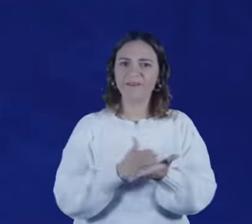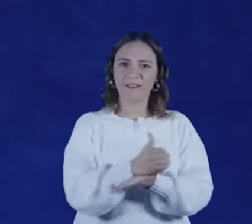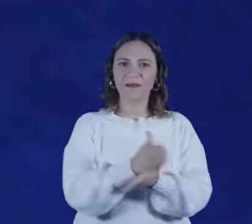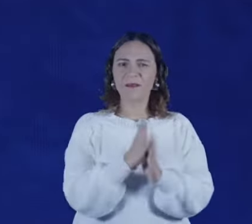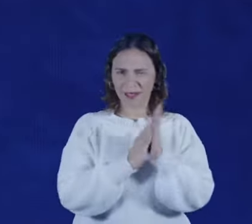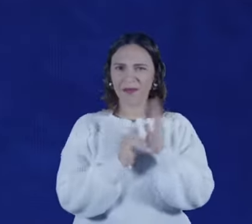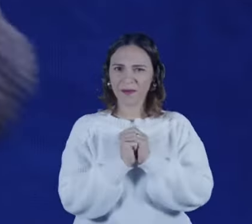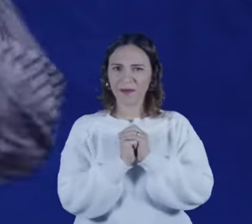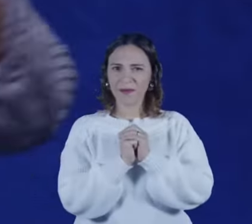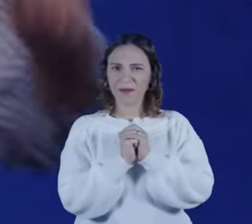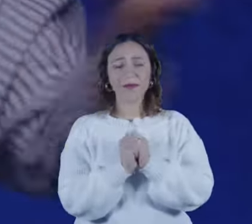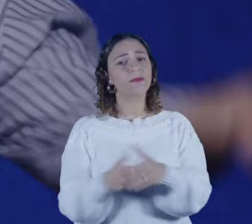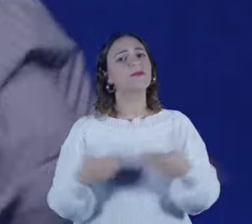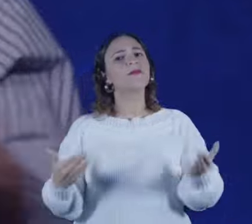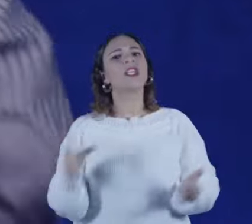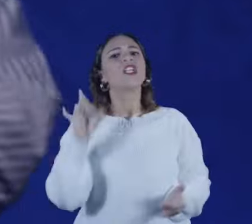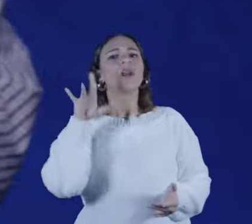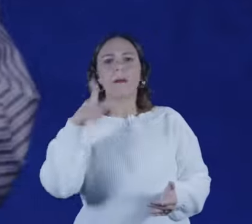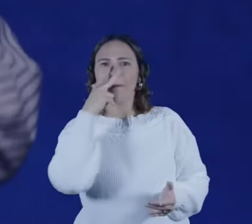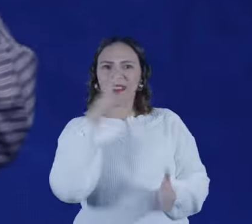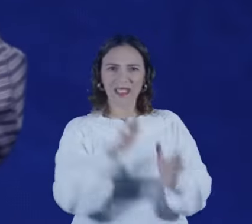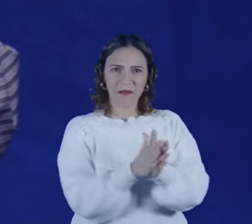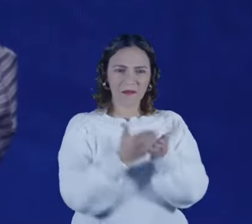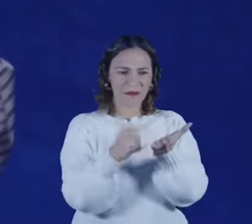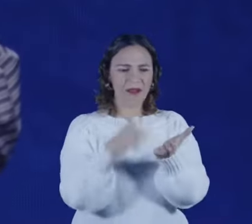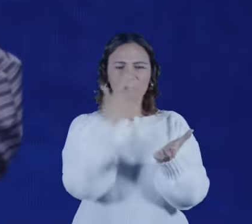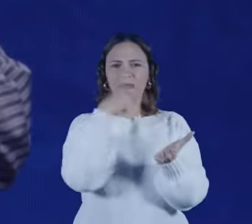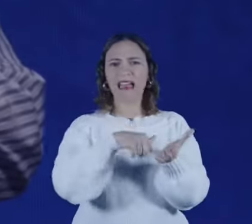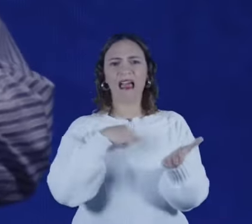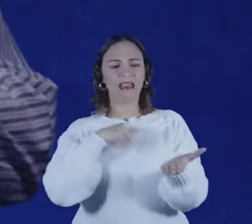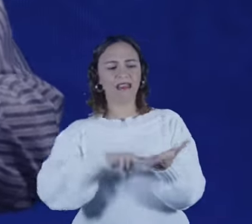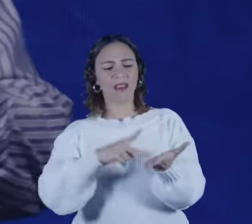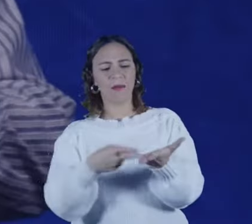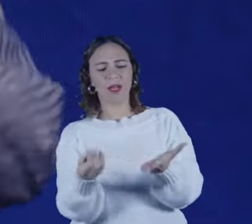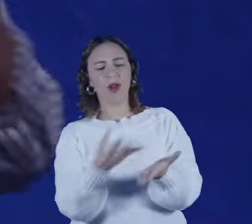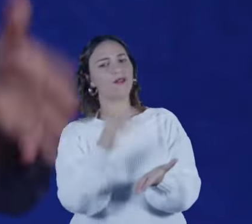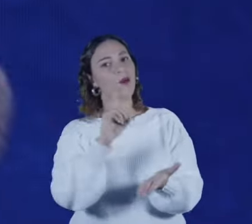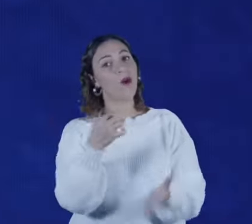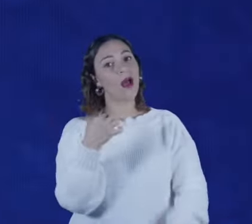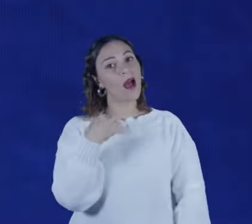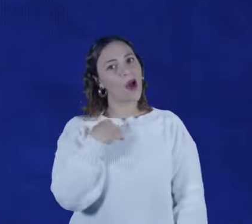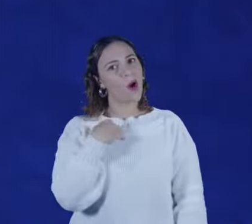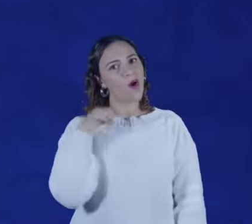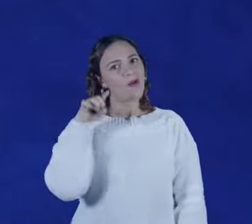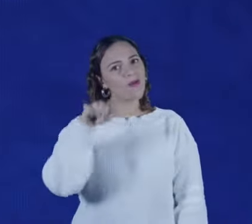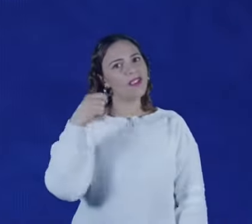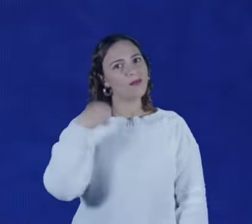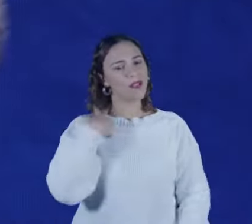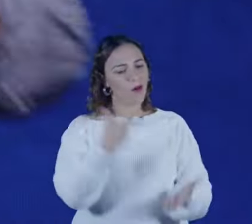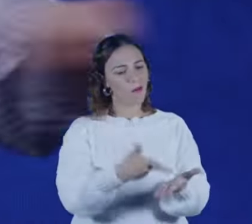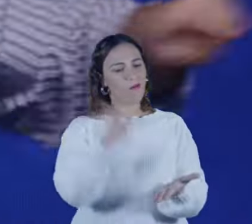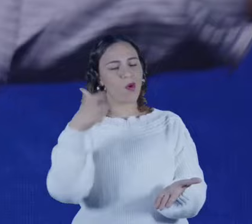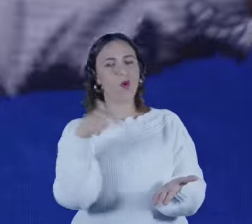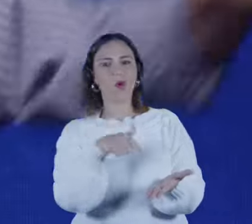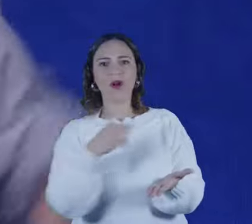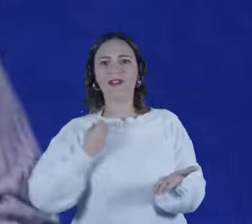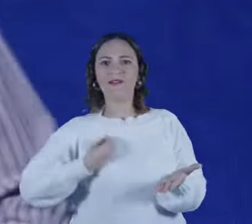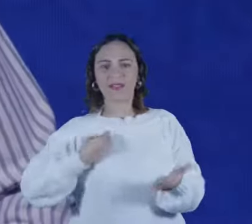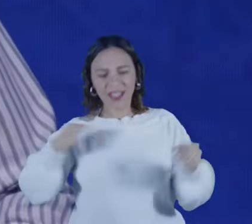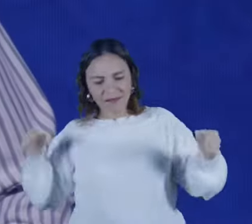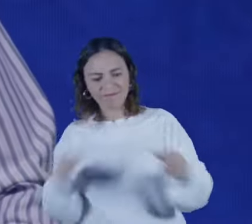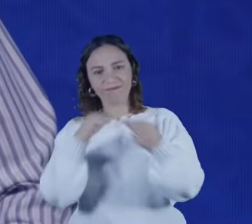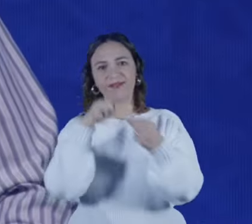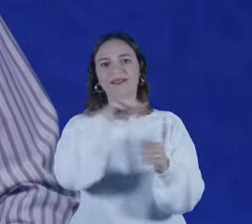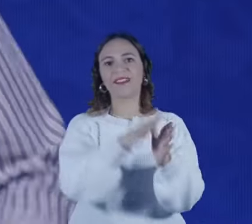não é a palavra que precisa ser reinterpretada. Sou eu e você que precisamos reinterpretar nossa vida segundo